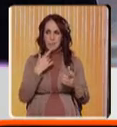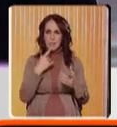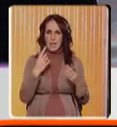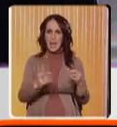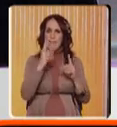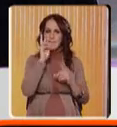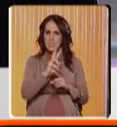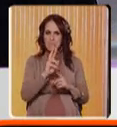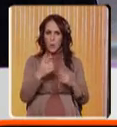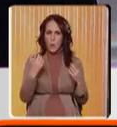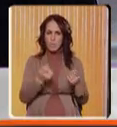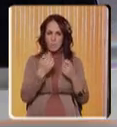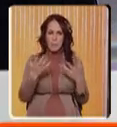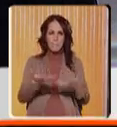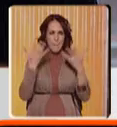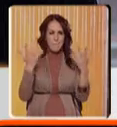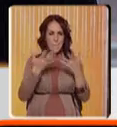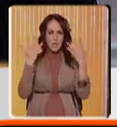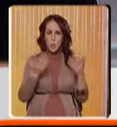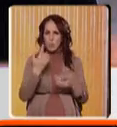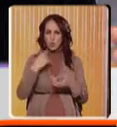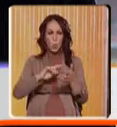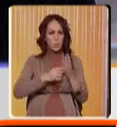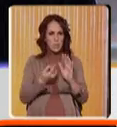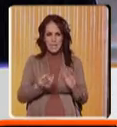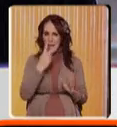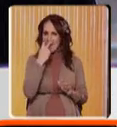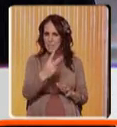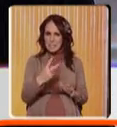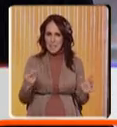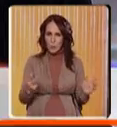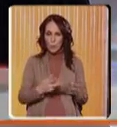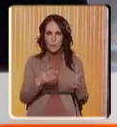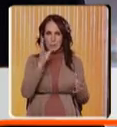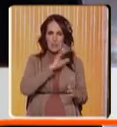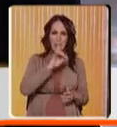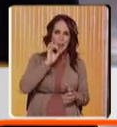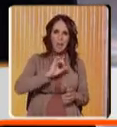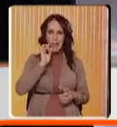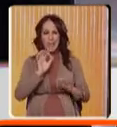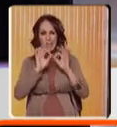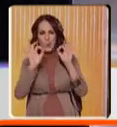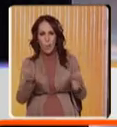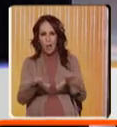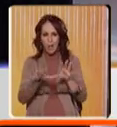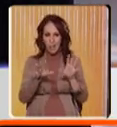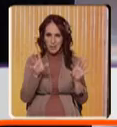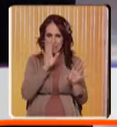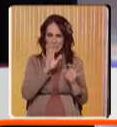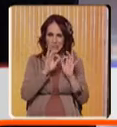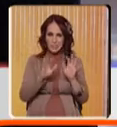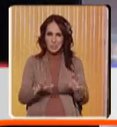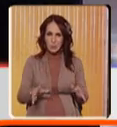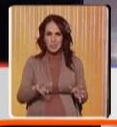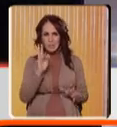que a visão realmente é algo mais elaborado do que aquele teste que nós fazemos e que é preciso fazer, que é sentar e ver se está a ver a letra A ou se está a ver a letra B ou